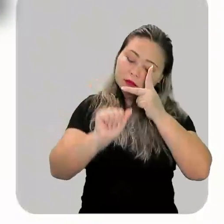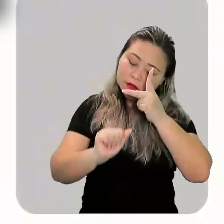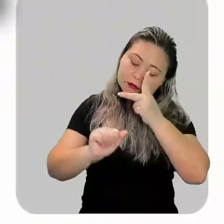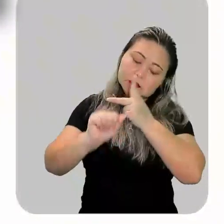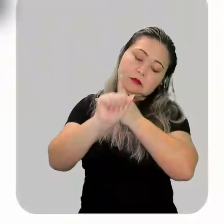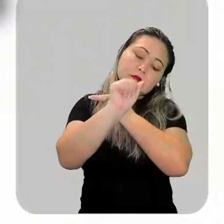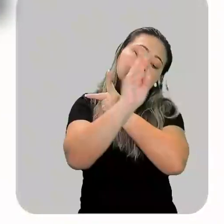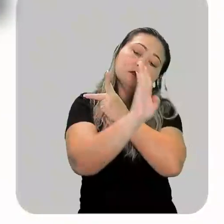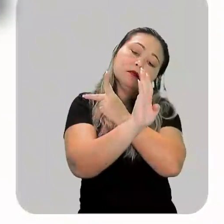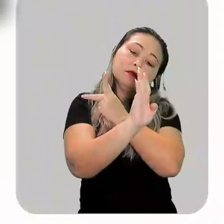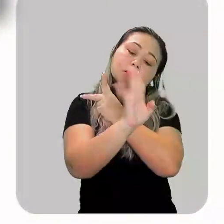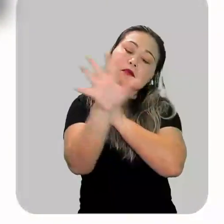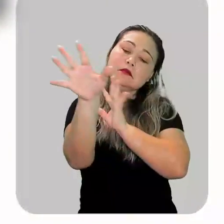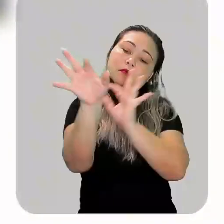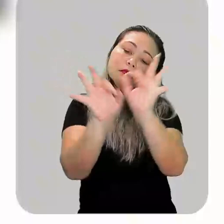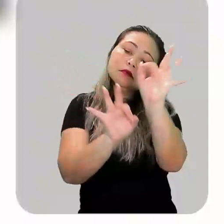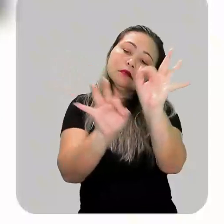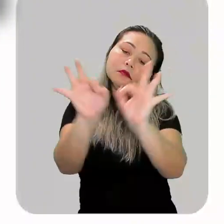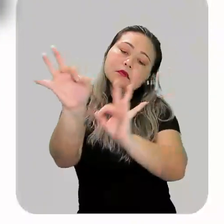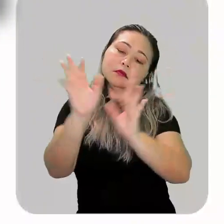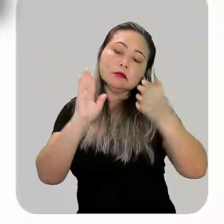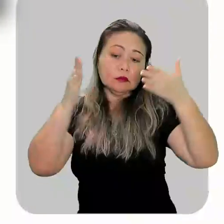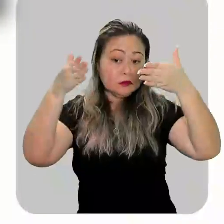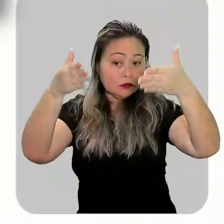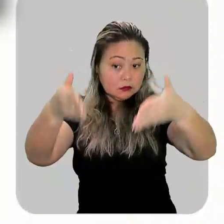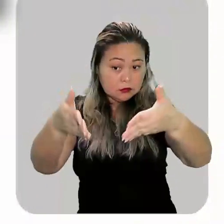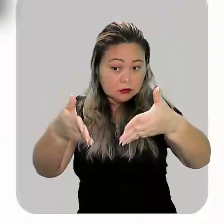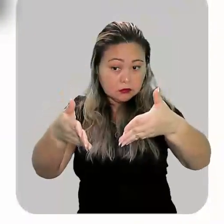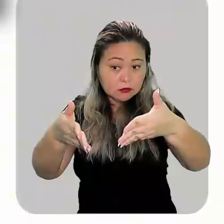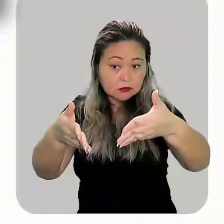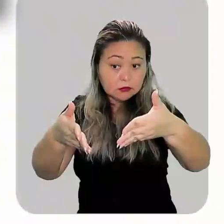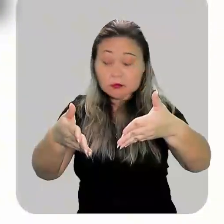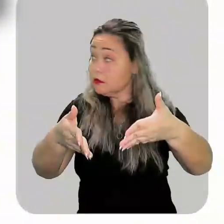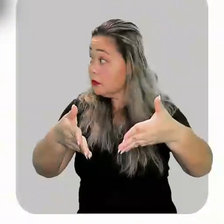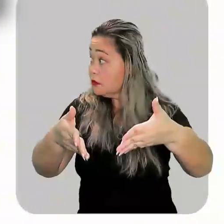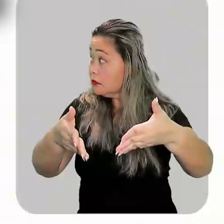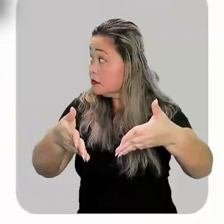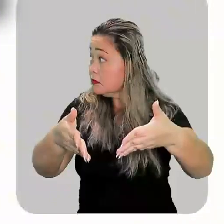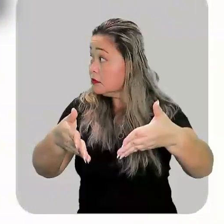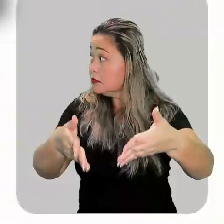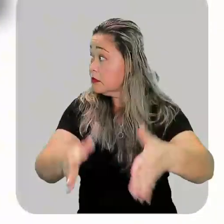B são as coordenadas do centro.